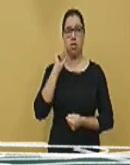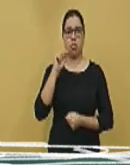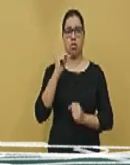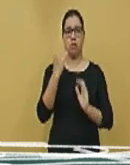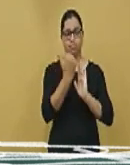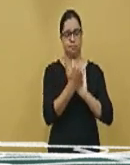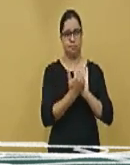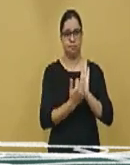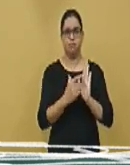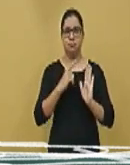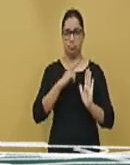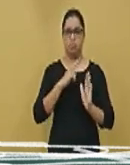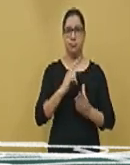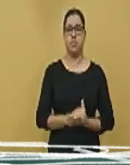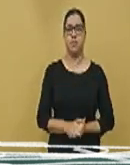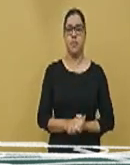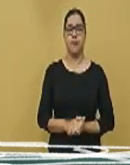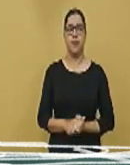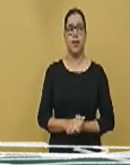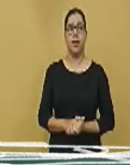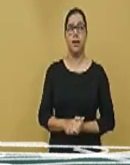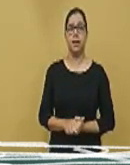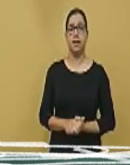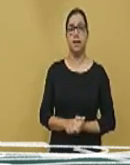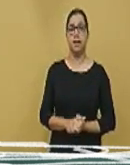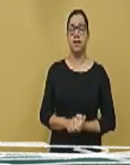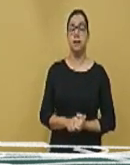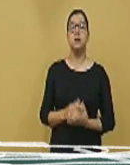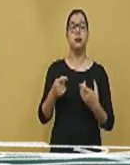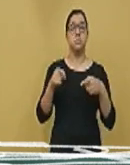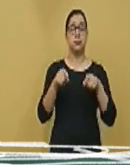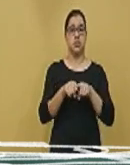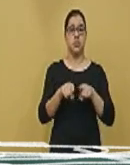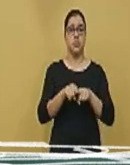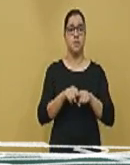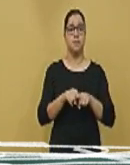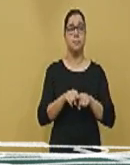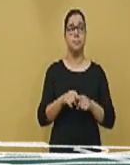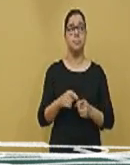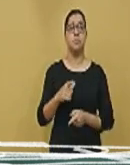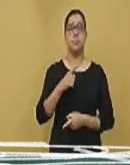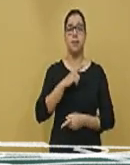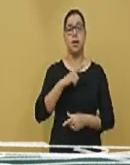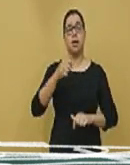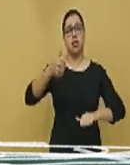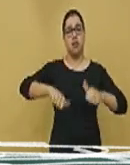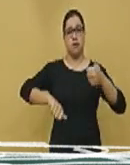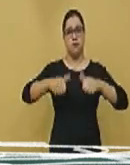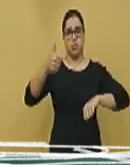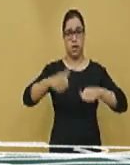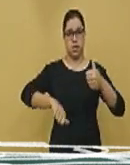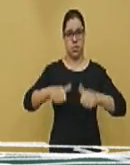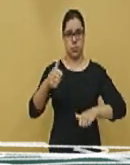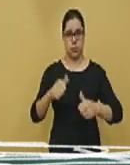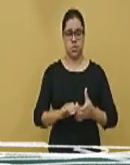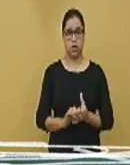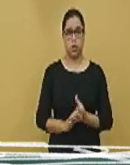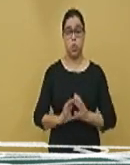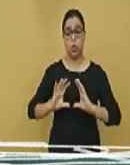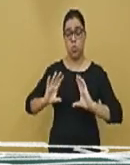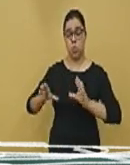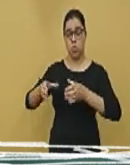processo, né, que foi contratado, e também tem a parte de avaliação. A comissão de